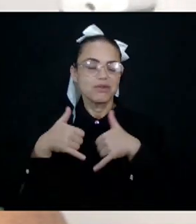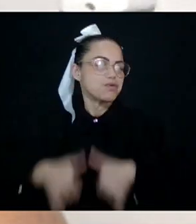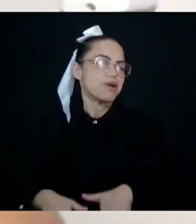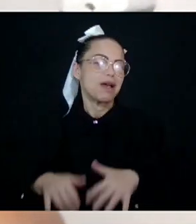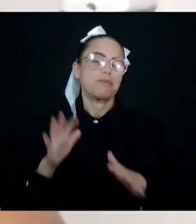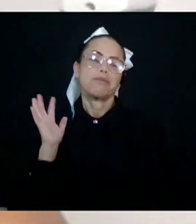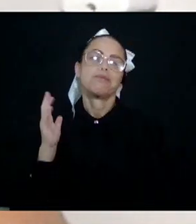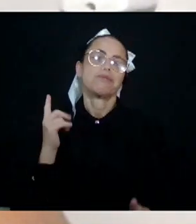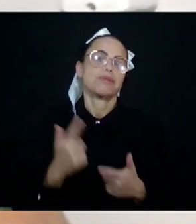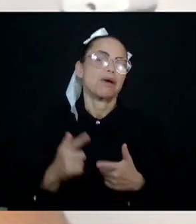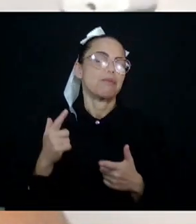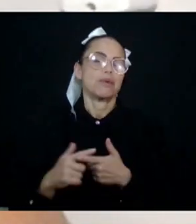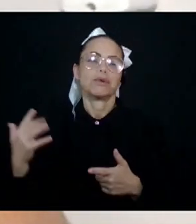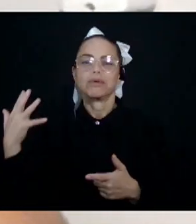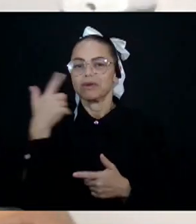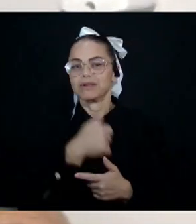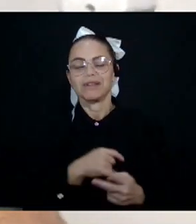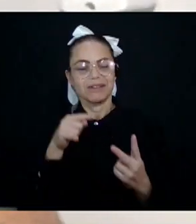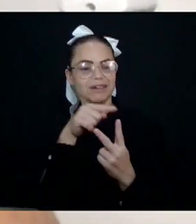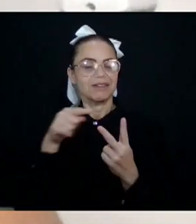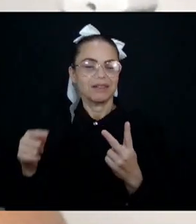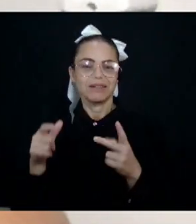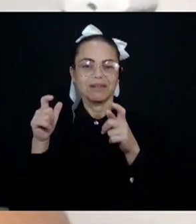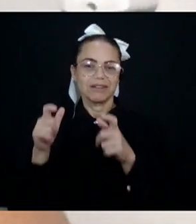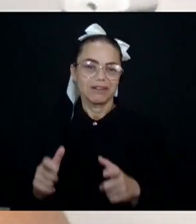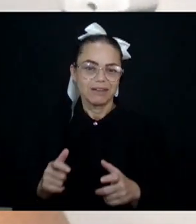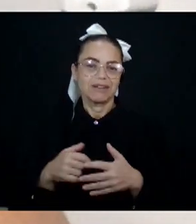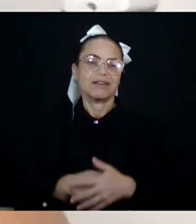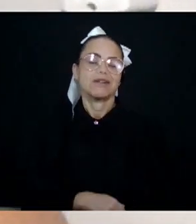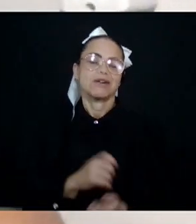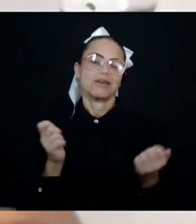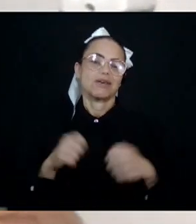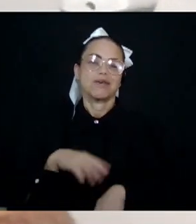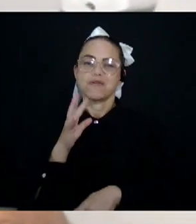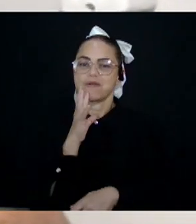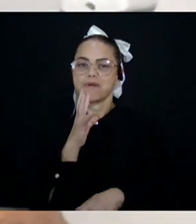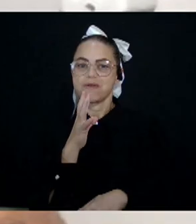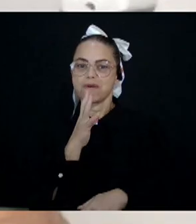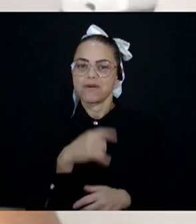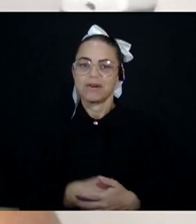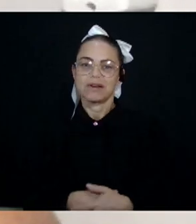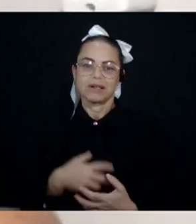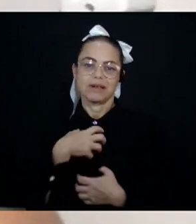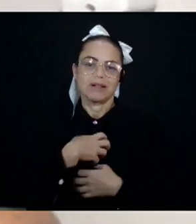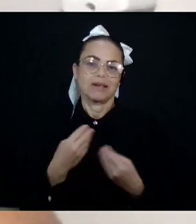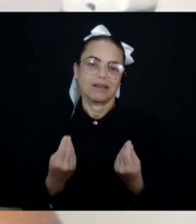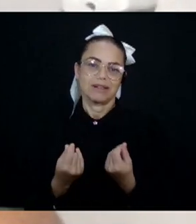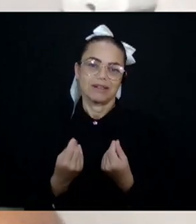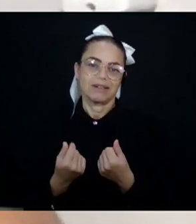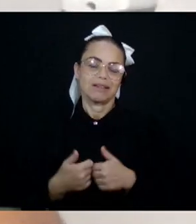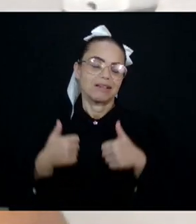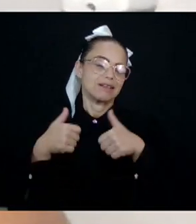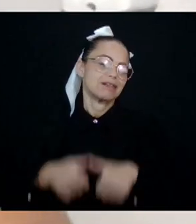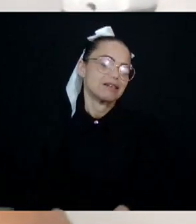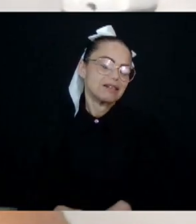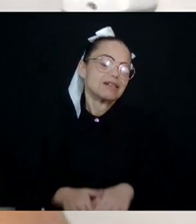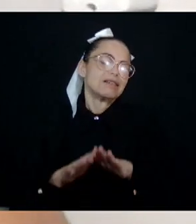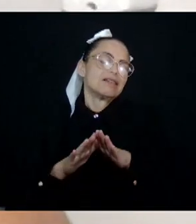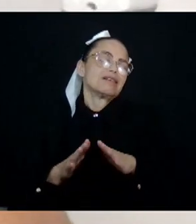Então, assim, esses dois lugares que eu pude conhecer, me deram essa sensação de querer ficar lá, de estar lá e não